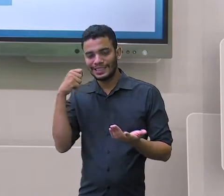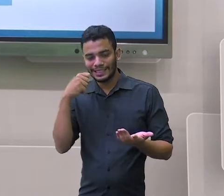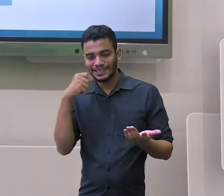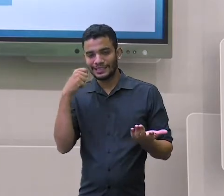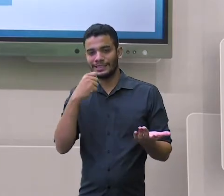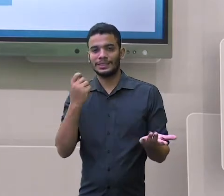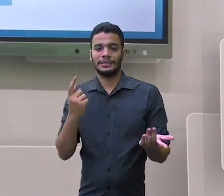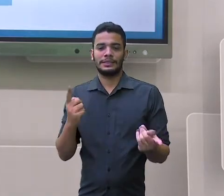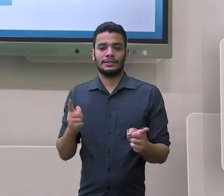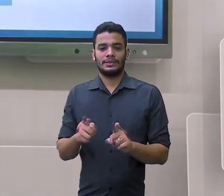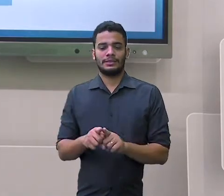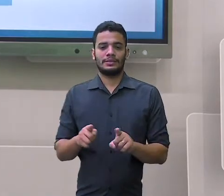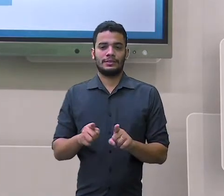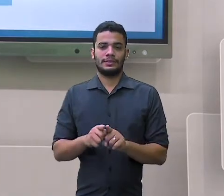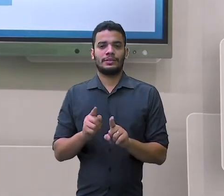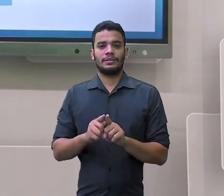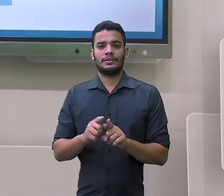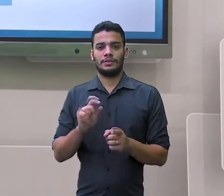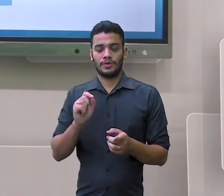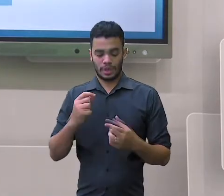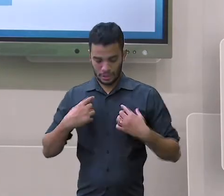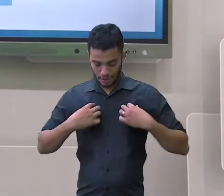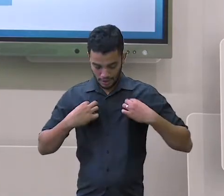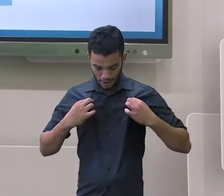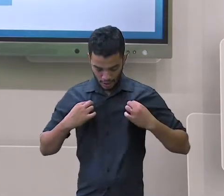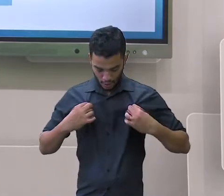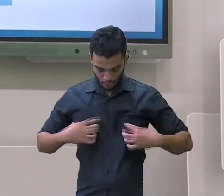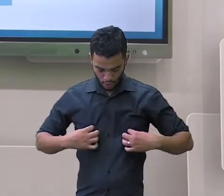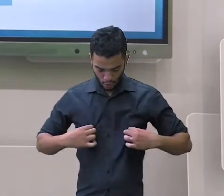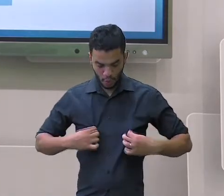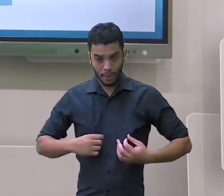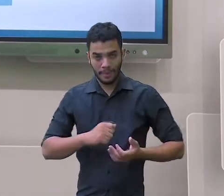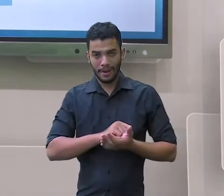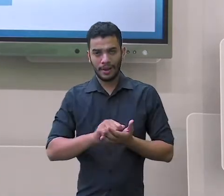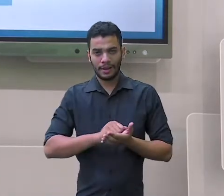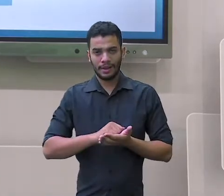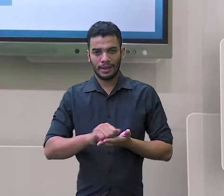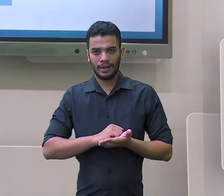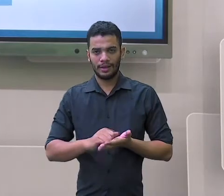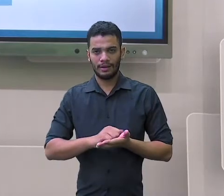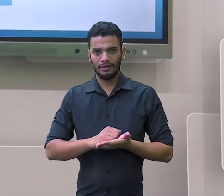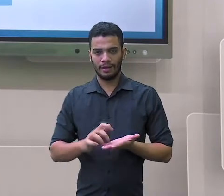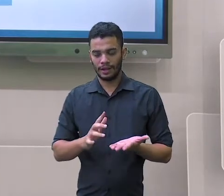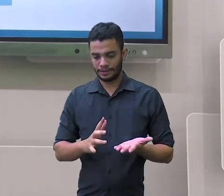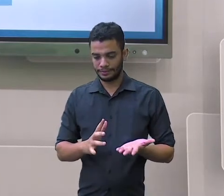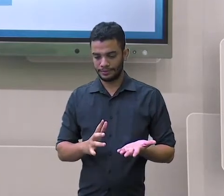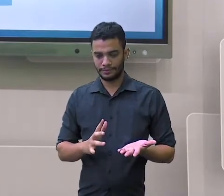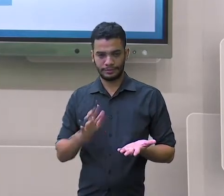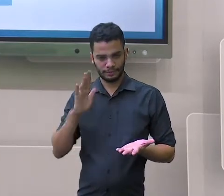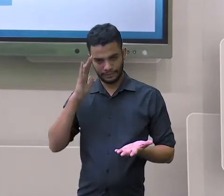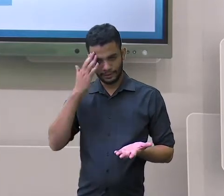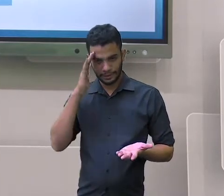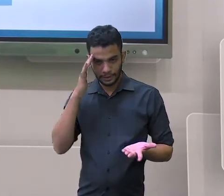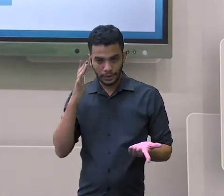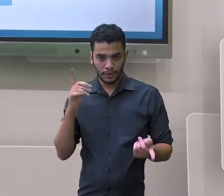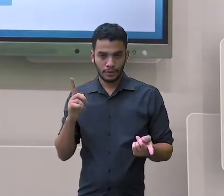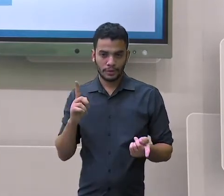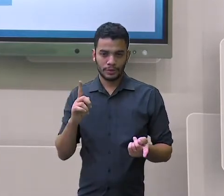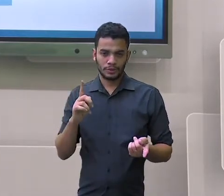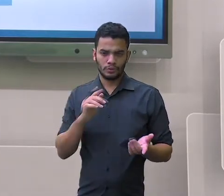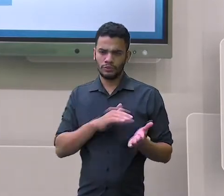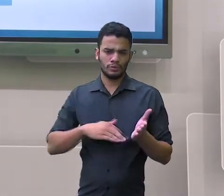tá? O cuidado com a sua roupa, tudo que vem lembrar higiene,